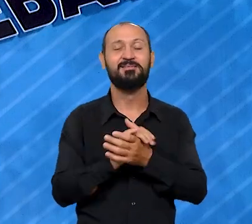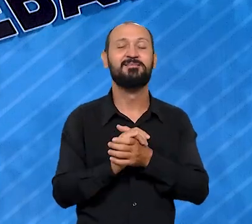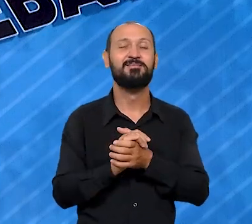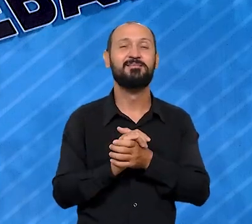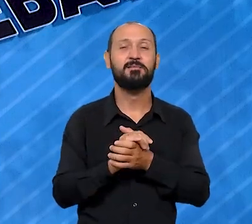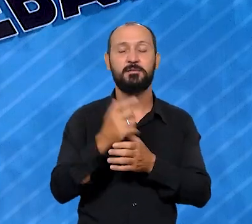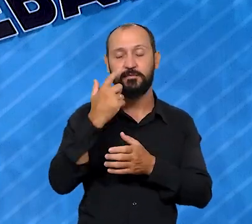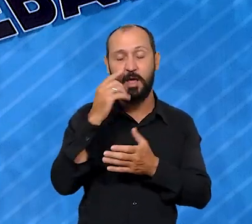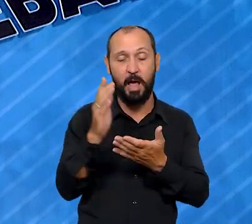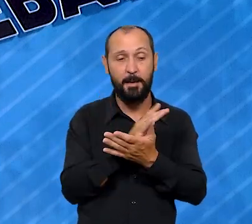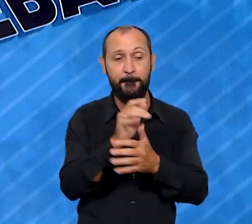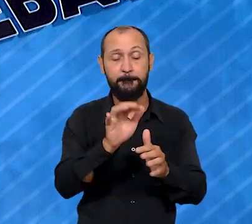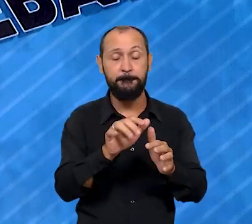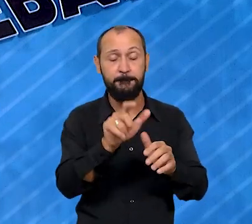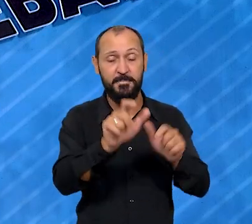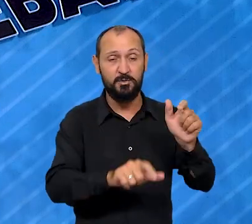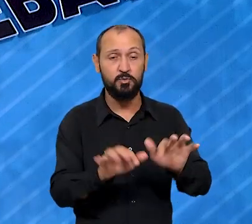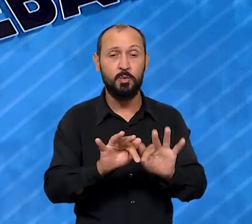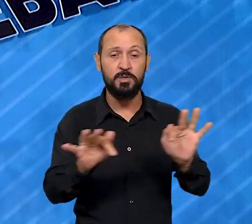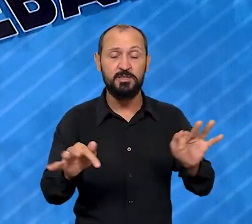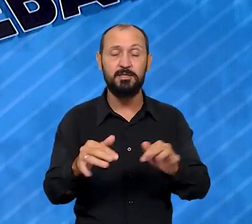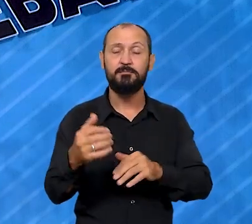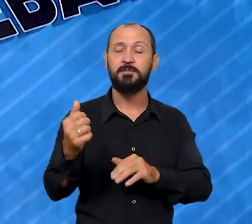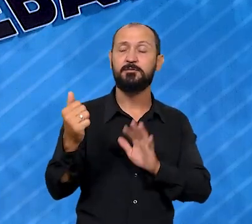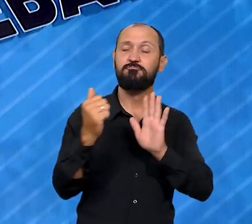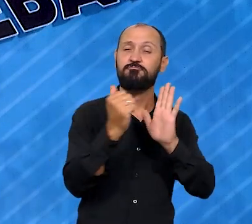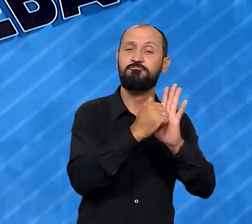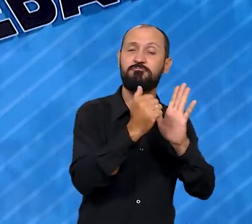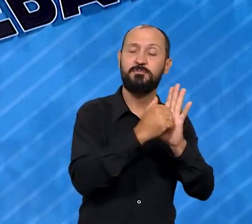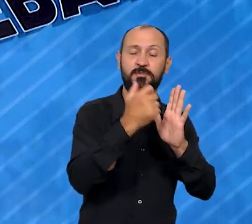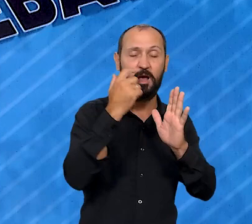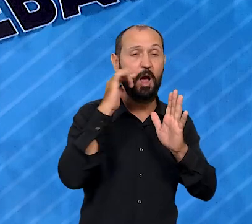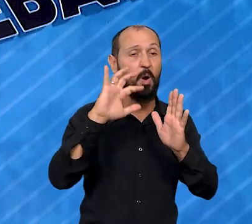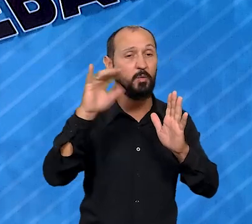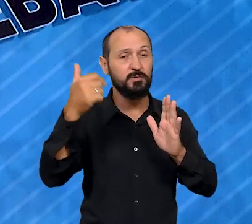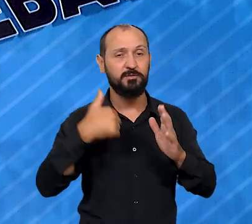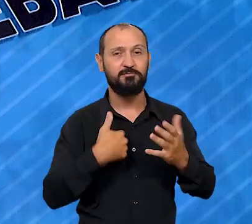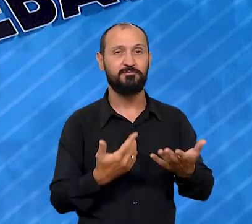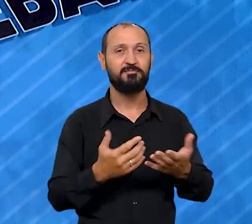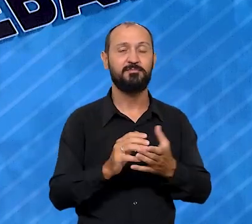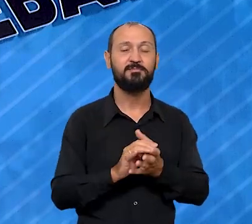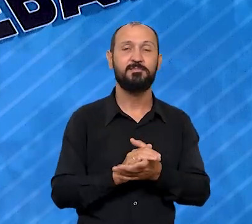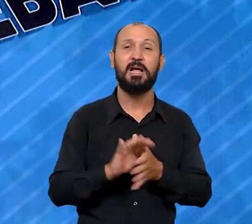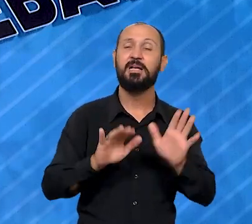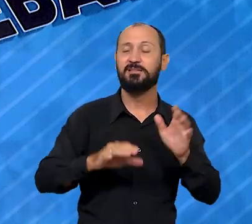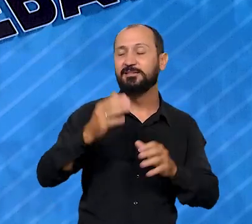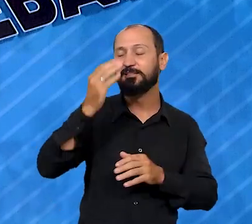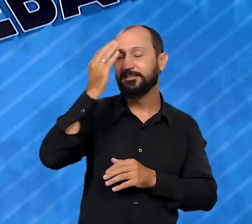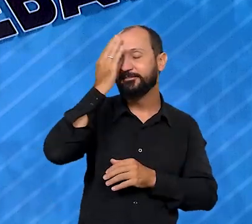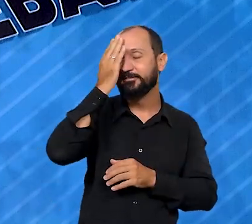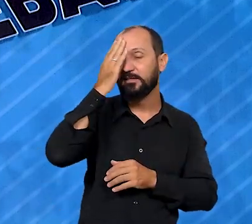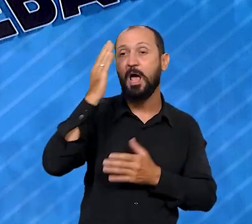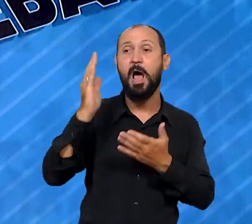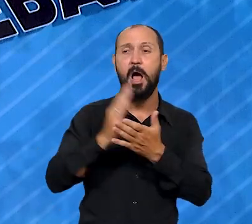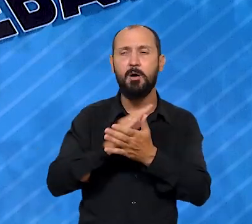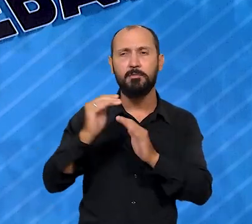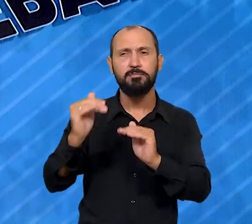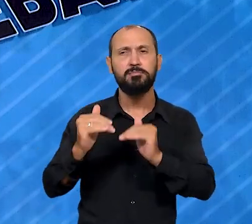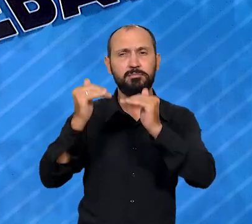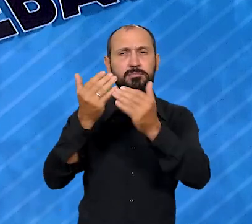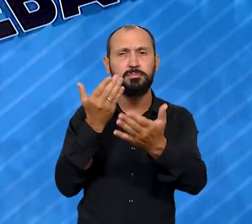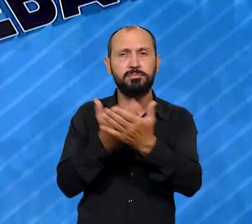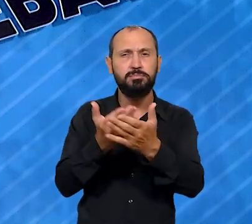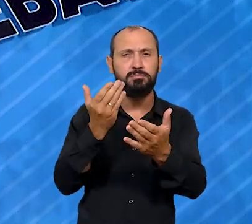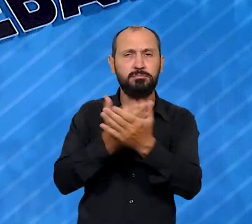advocacia, a gente vê pessoas simples, humildes, batendo na porta do escritório, falando que caíram num golpe, que você até entende, e vê